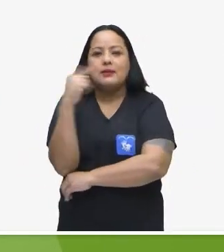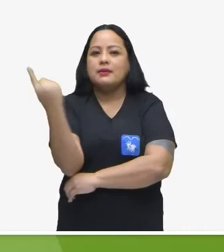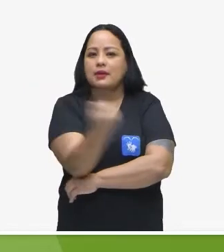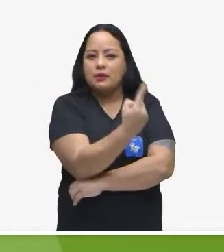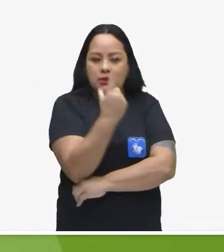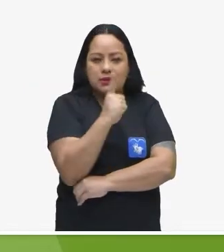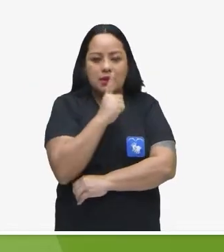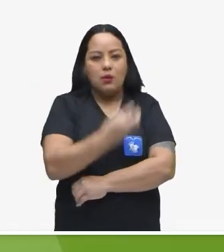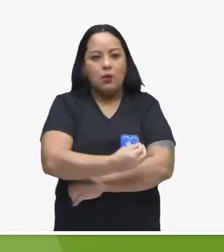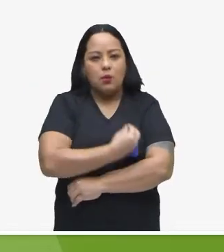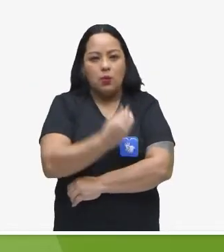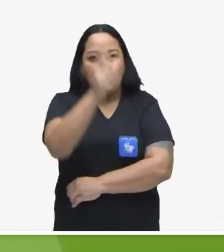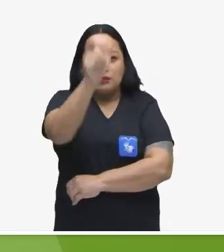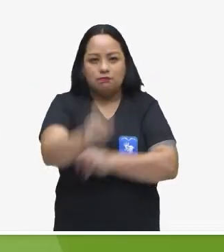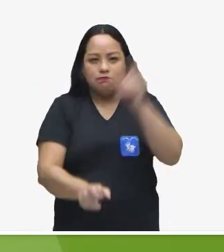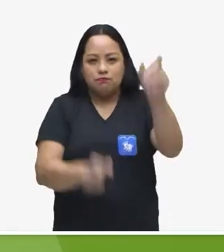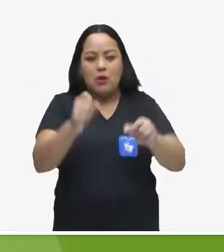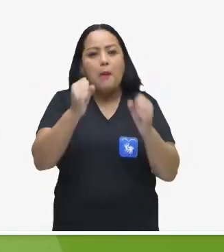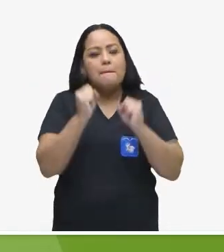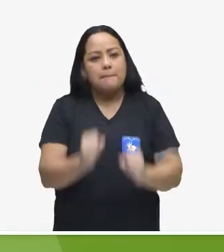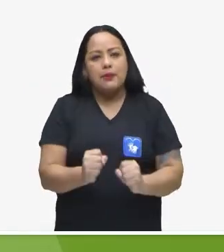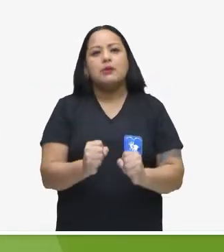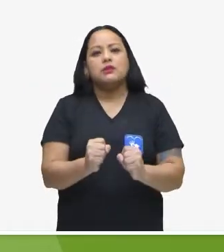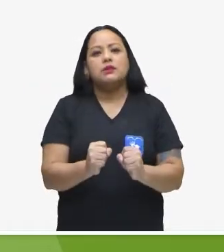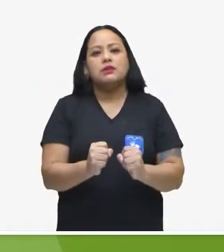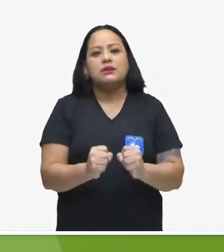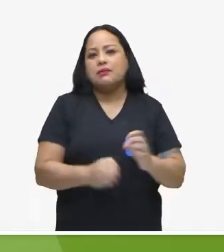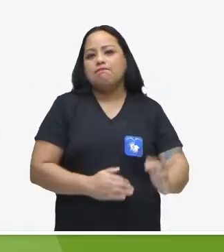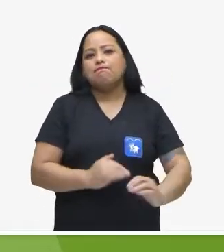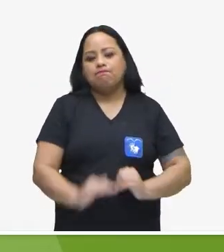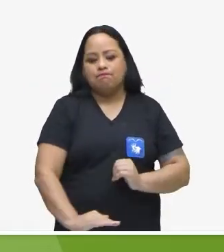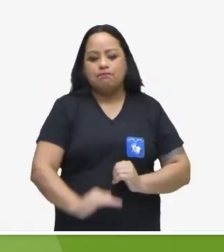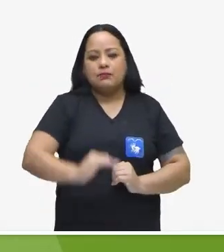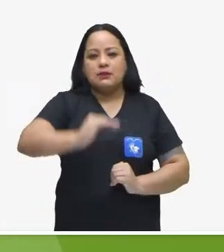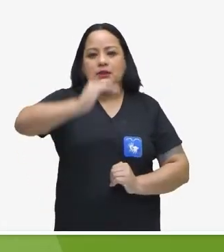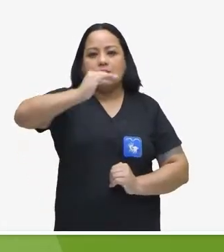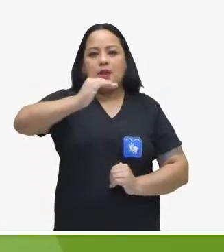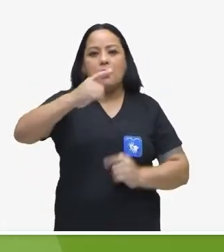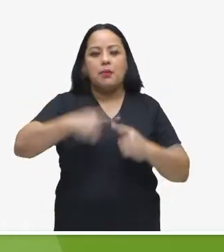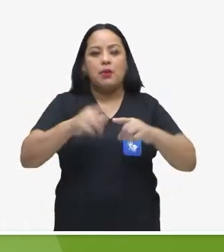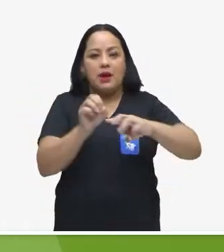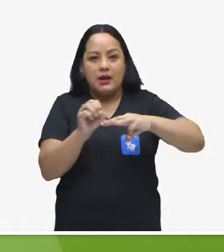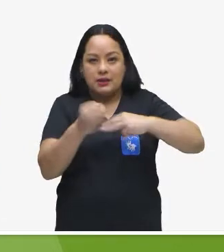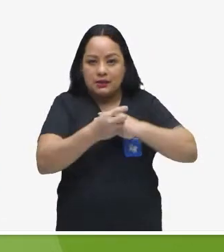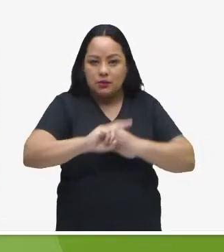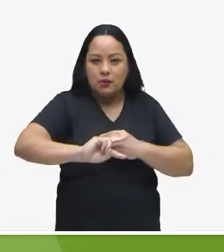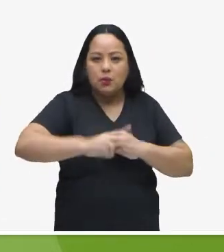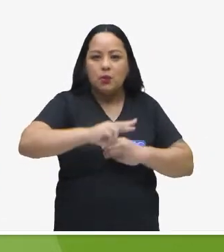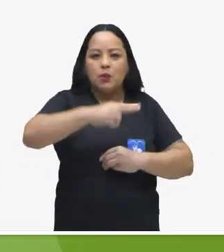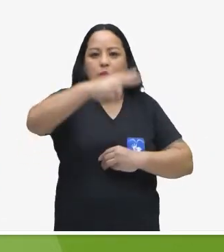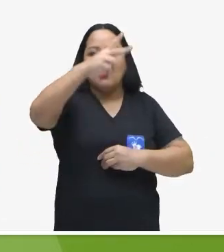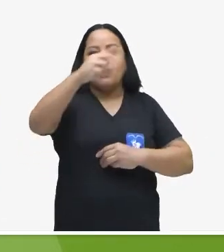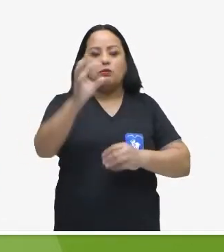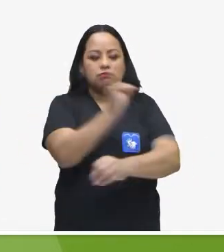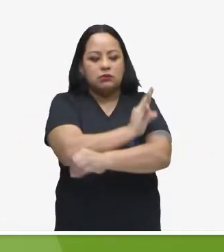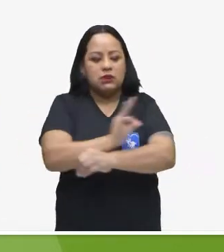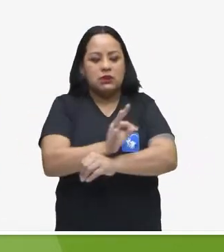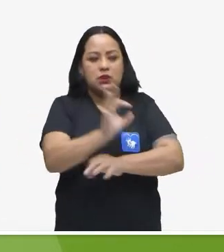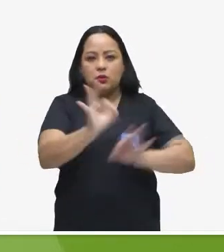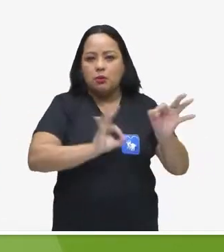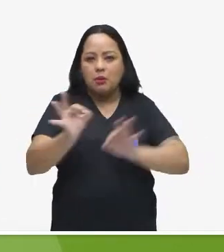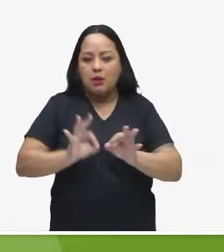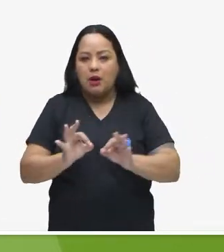os seres vivos têm essa capacidade de crescimento, porque suas células vão se multiplicando, formando tecidos e